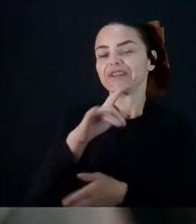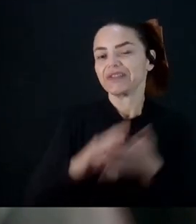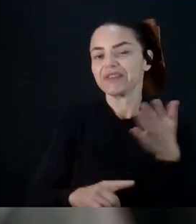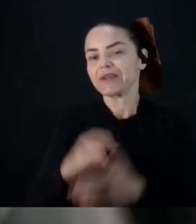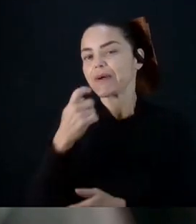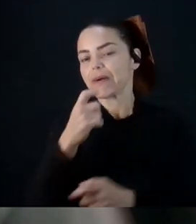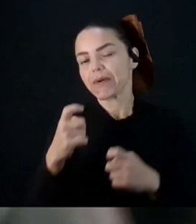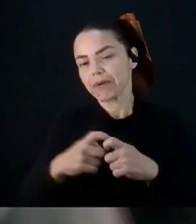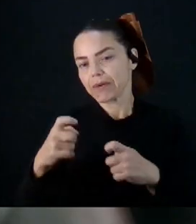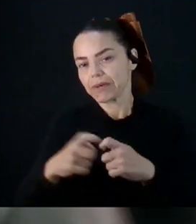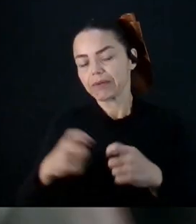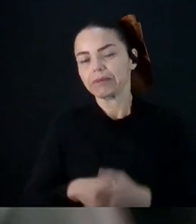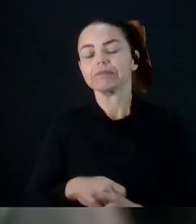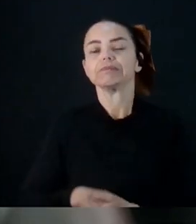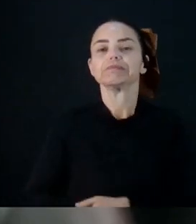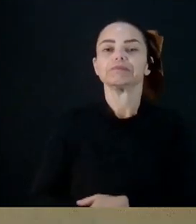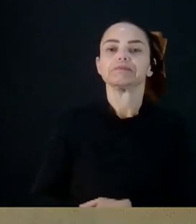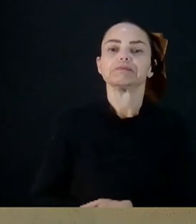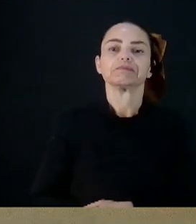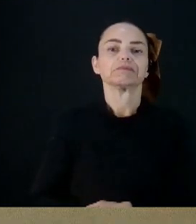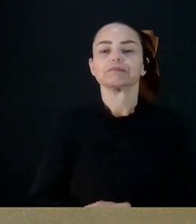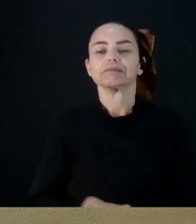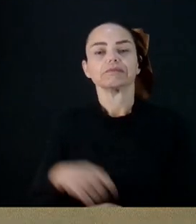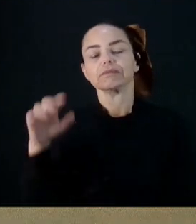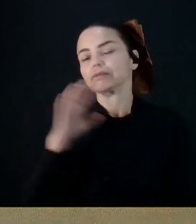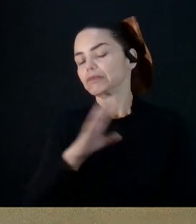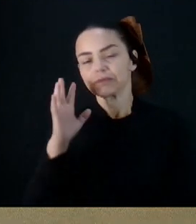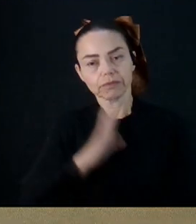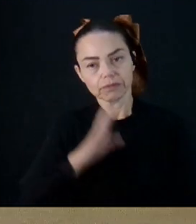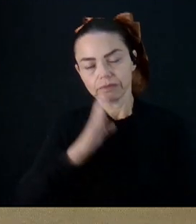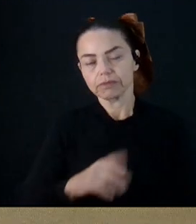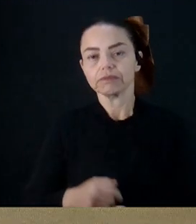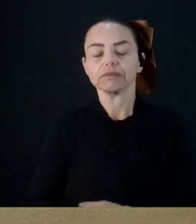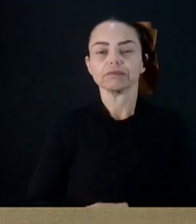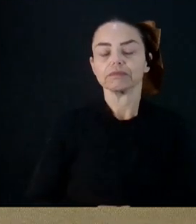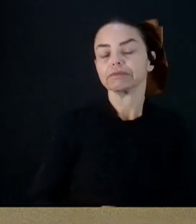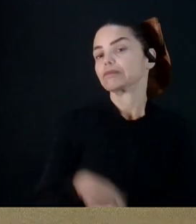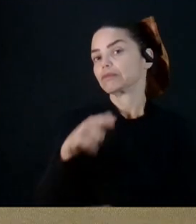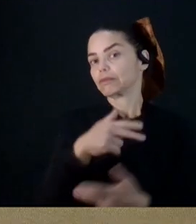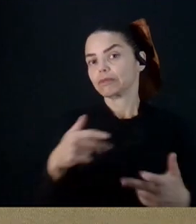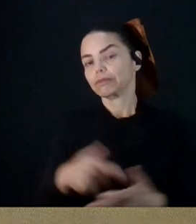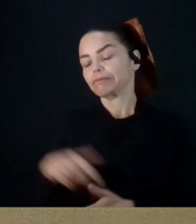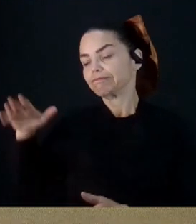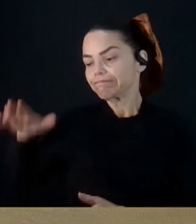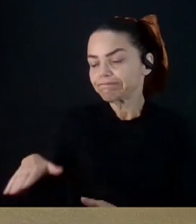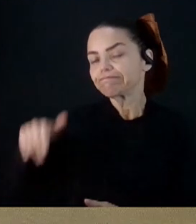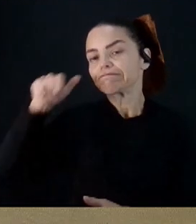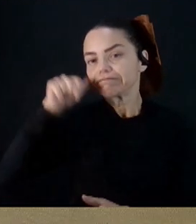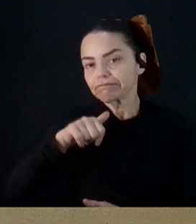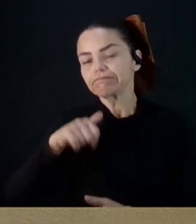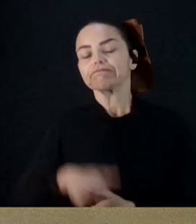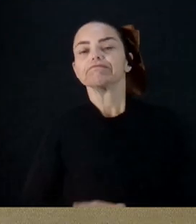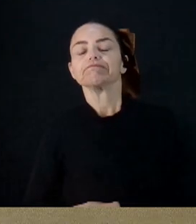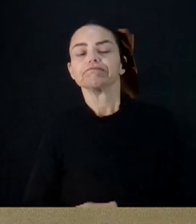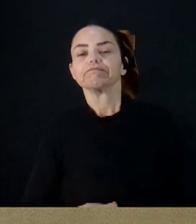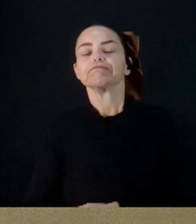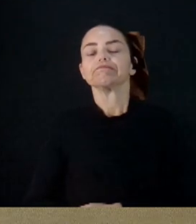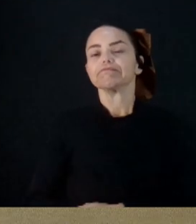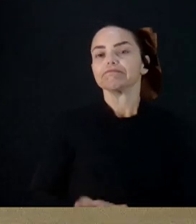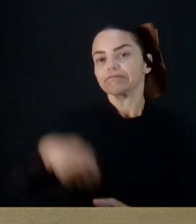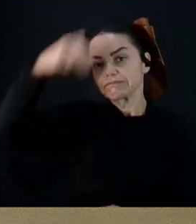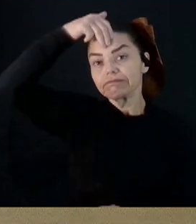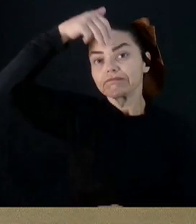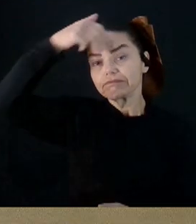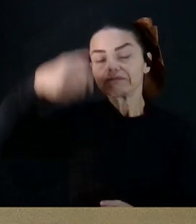sim, causa um dano na pele. É bem coisa assim, ideia de menina, né? Você veja, ó, minha sobrinha passou creme para acne sem